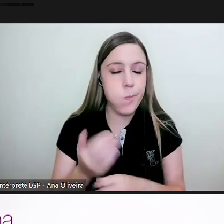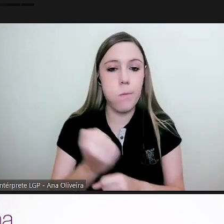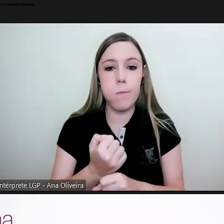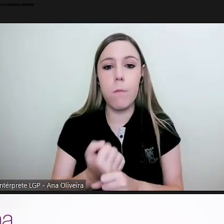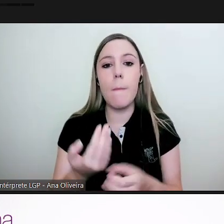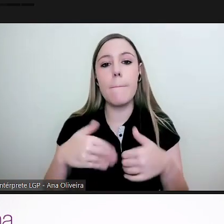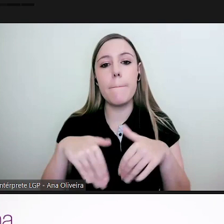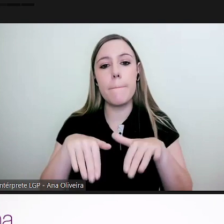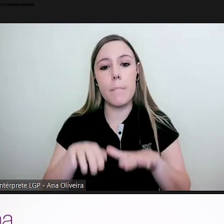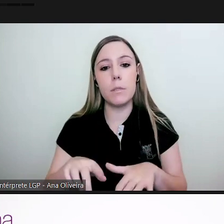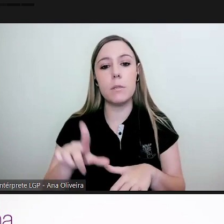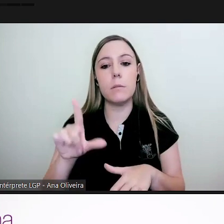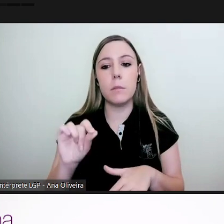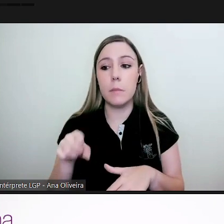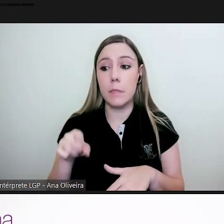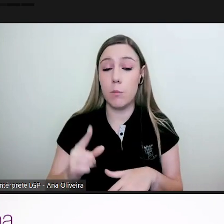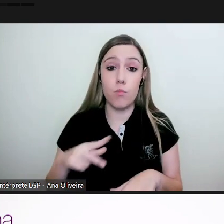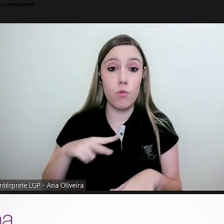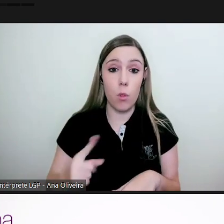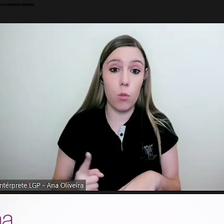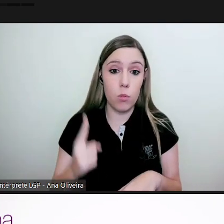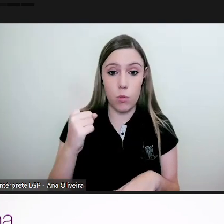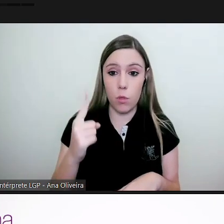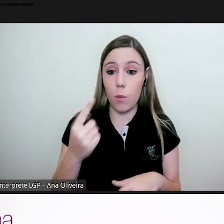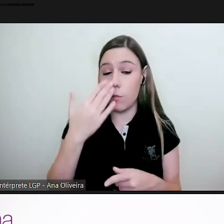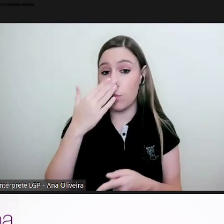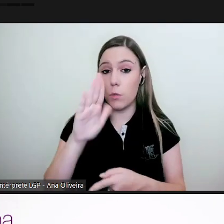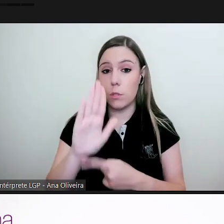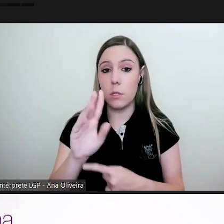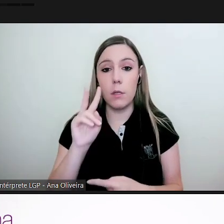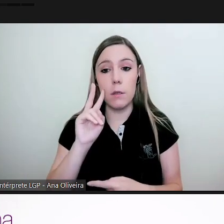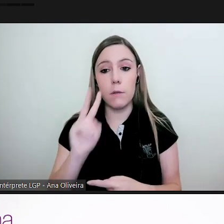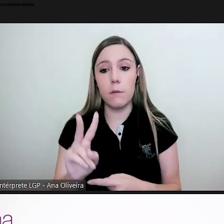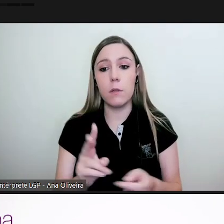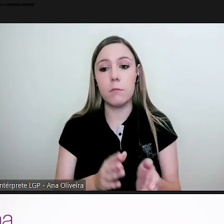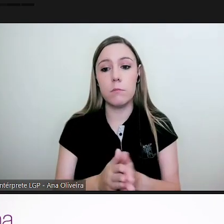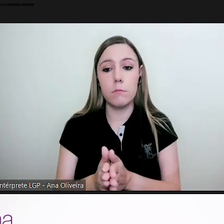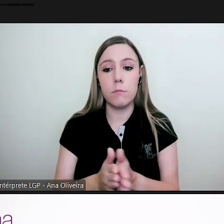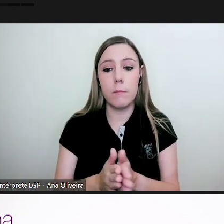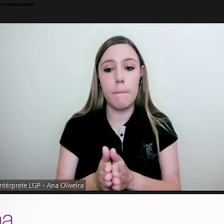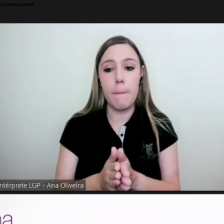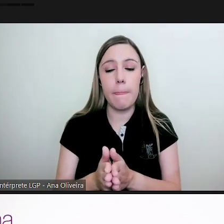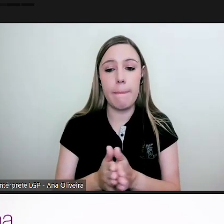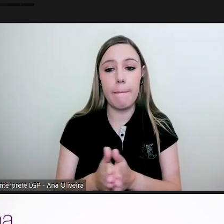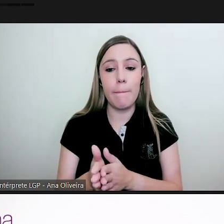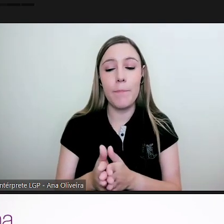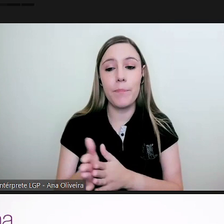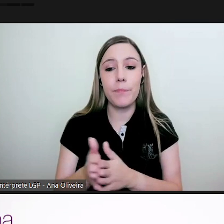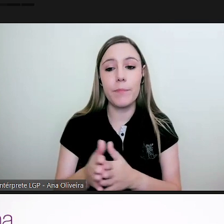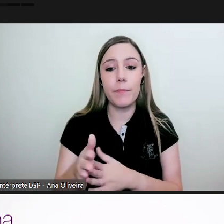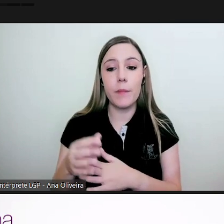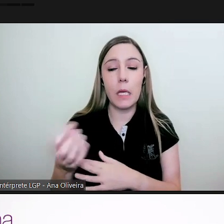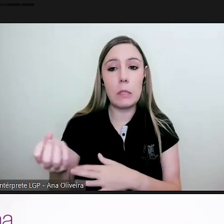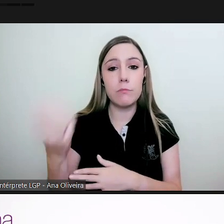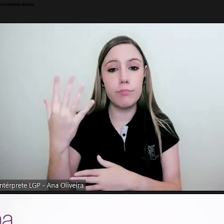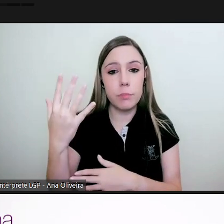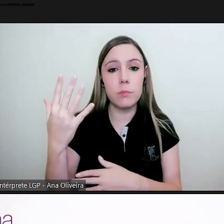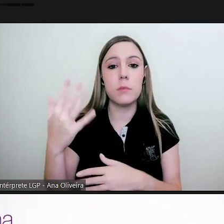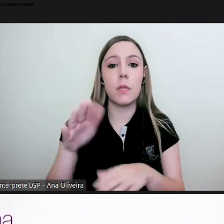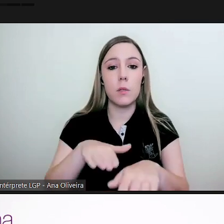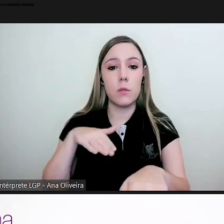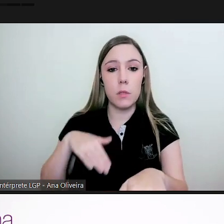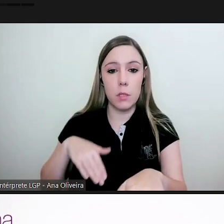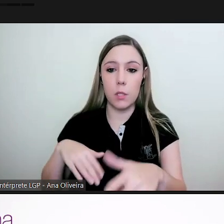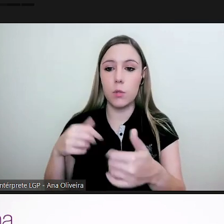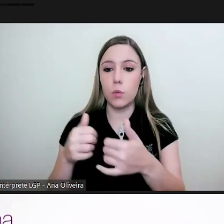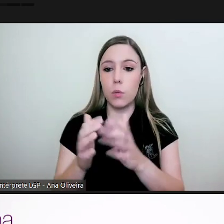de facto, aqui no norte do país, por exemplo, a utilização da sensorização no trânsito, os geoportais a